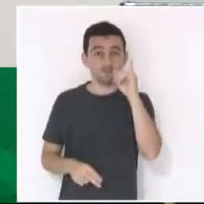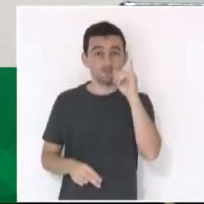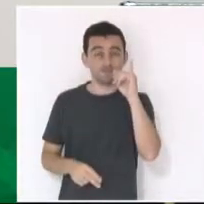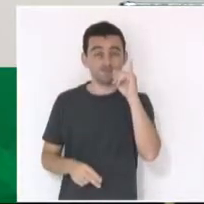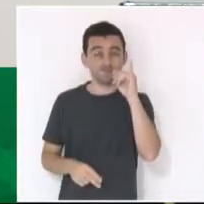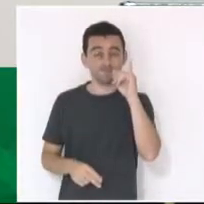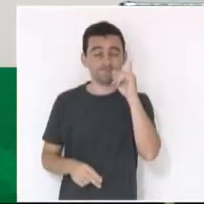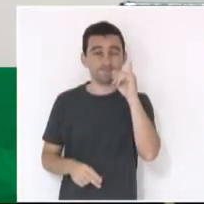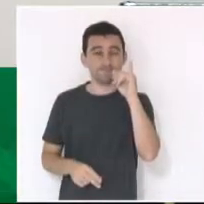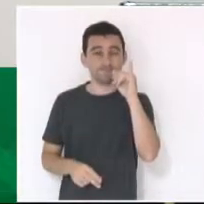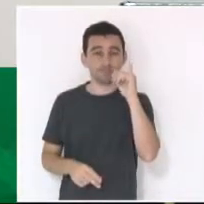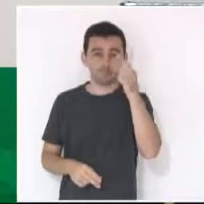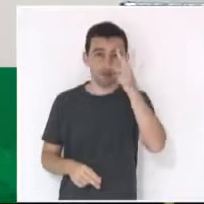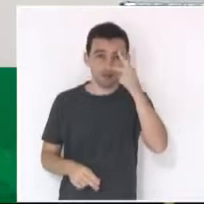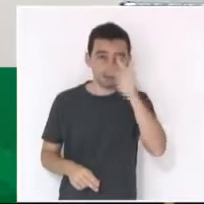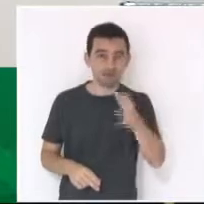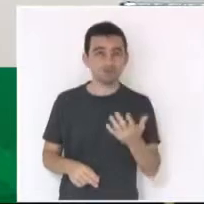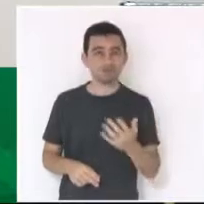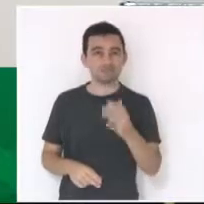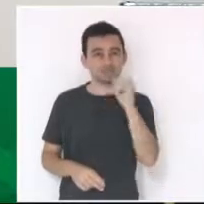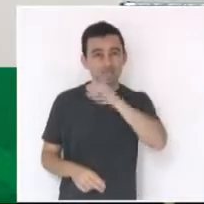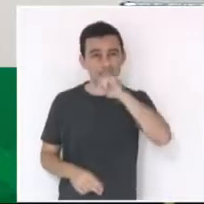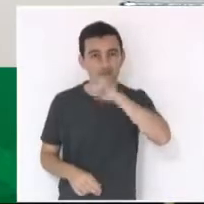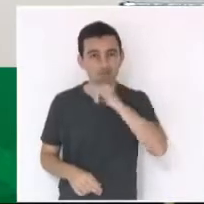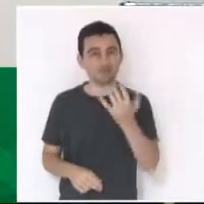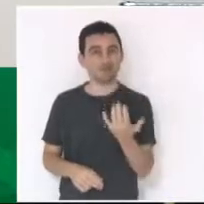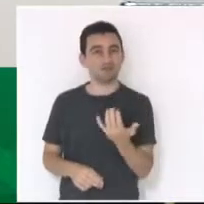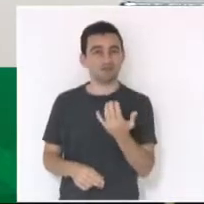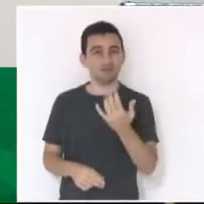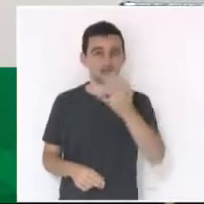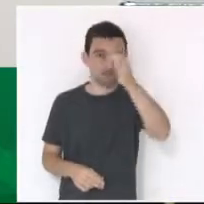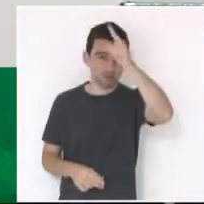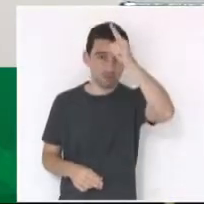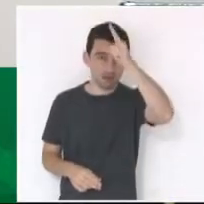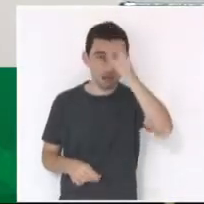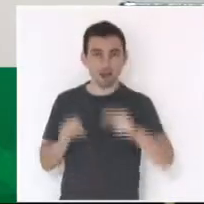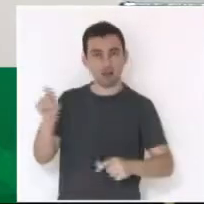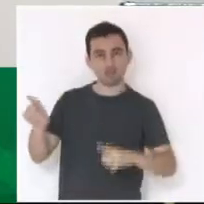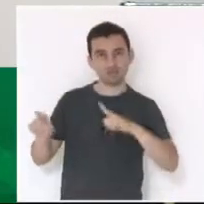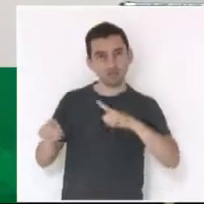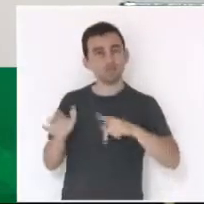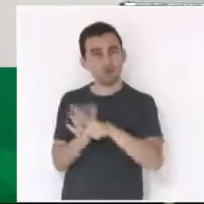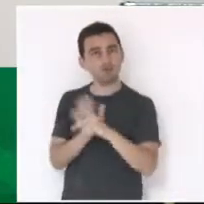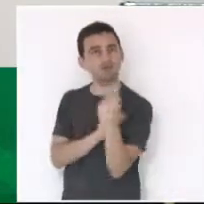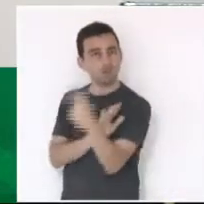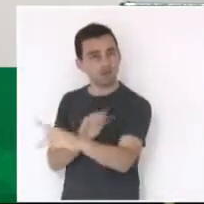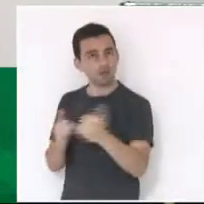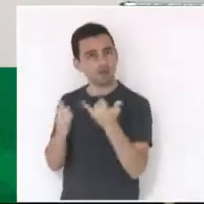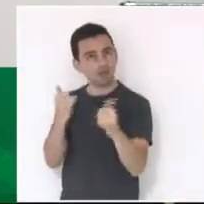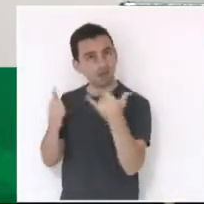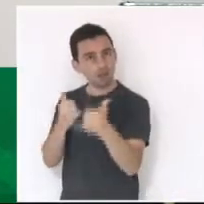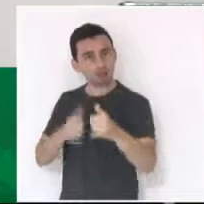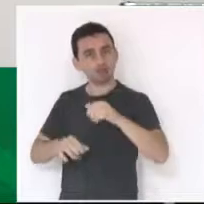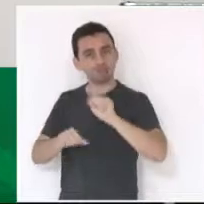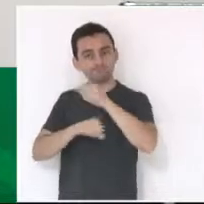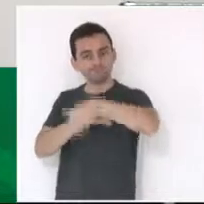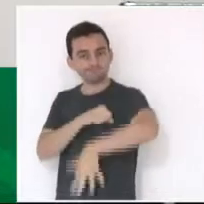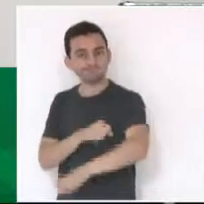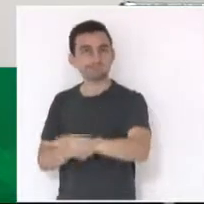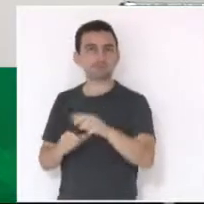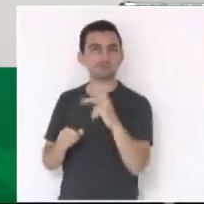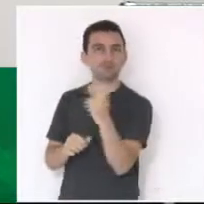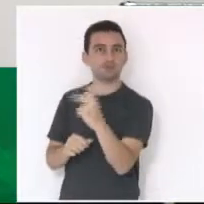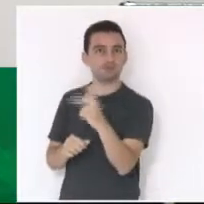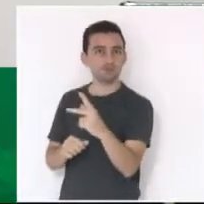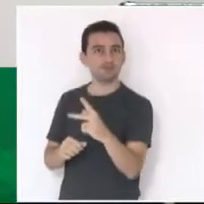por exemplo possui empresas nacionais de energia elétrica e consideram suas companhias nacionais como